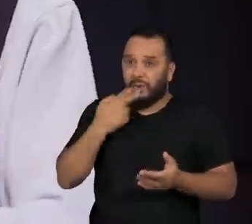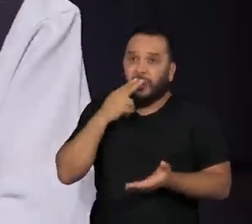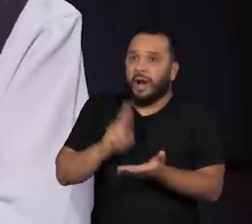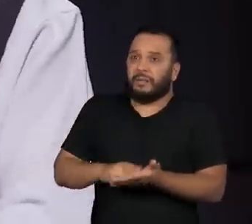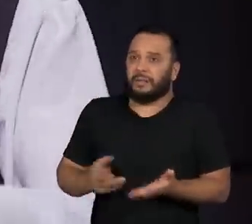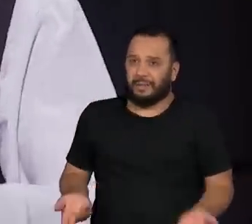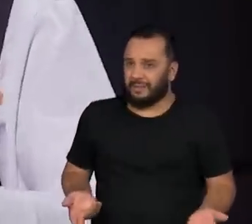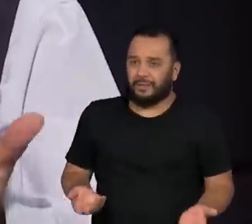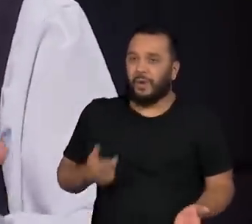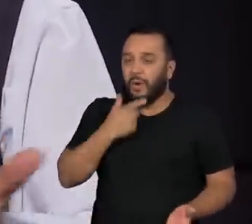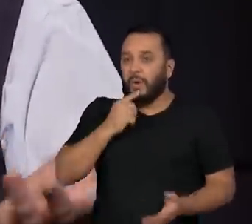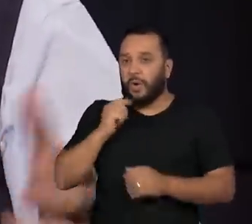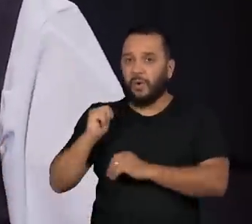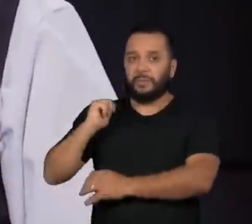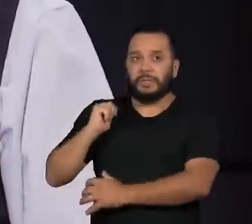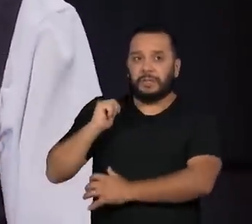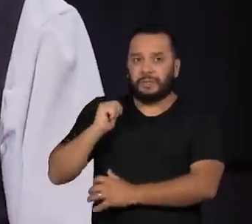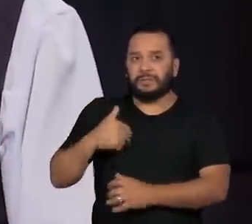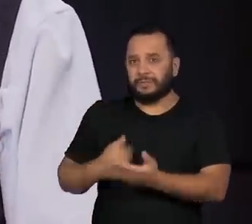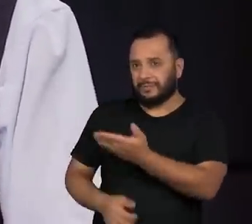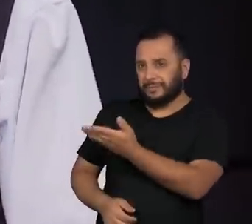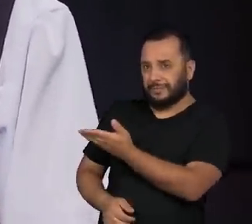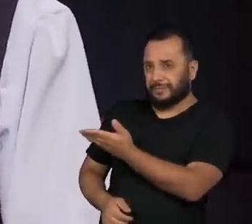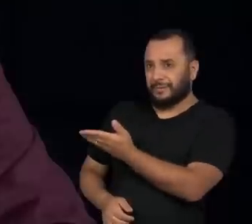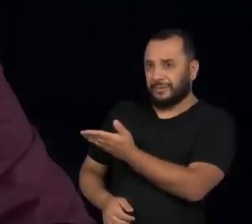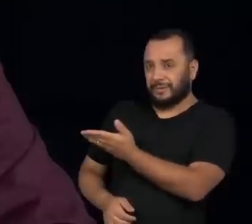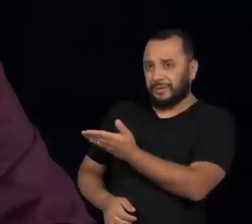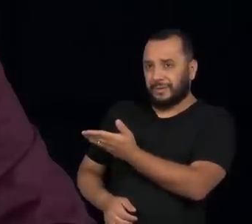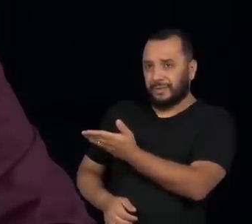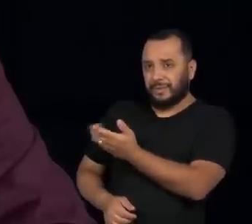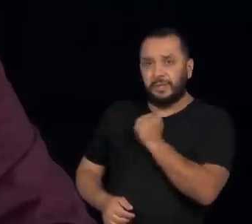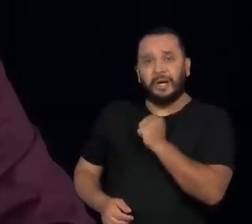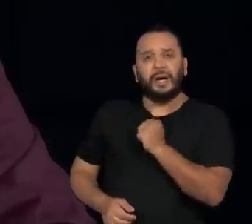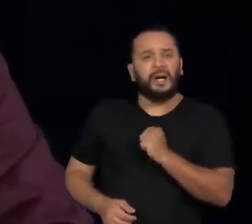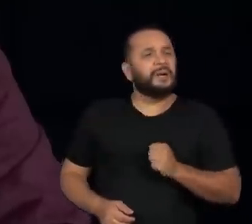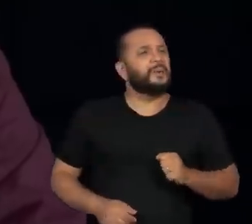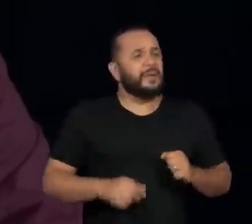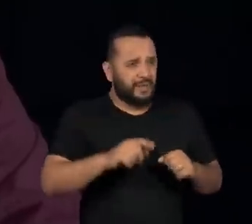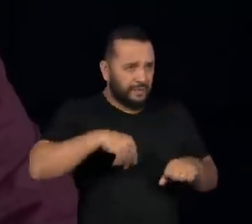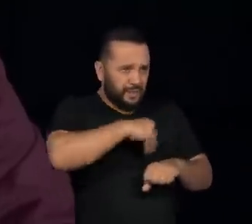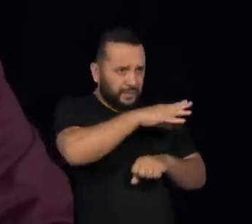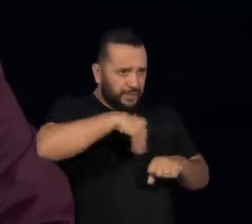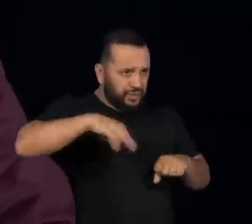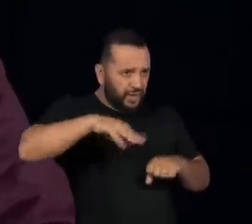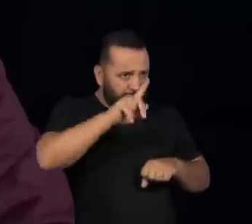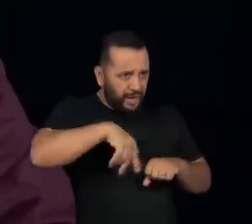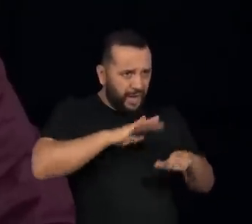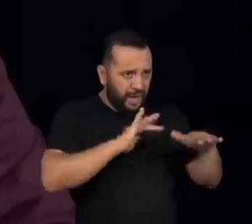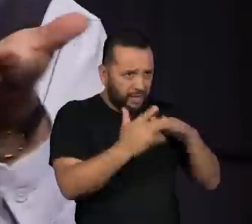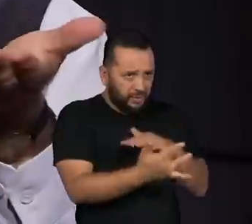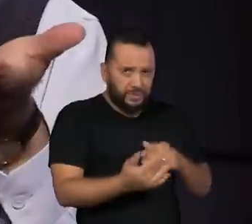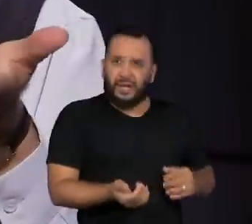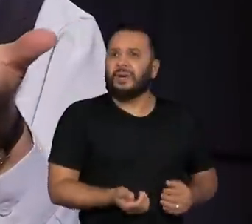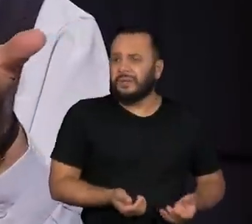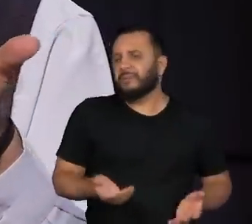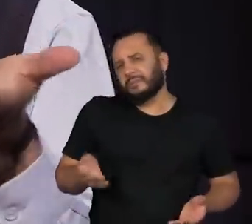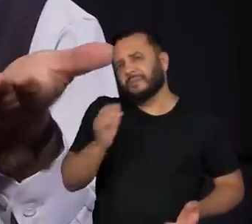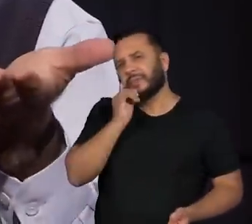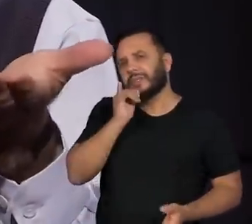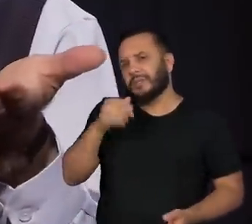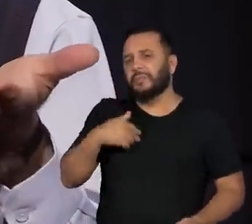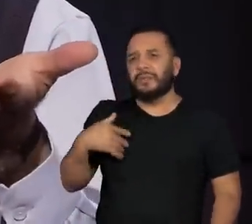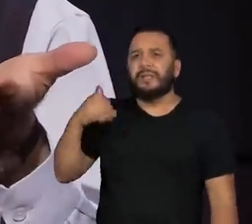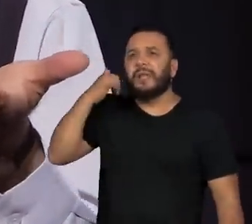astrogófilo não ia ser condenado porque levou uma carta ruim o intermediário seria o que as redes sociais por exemplo clássico